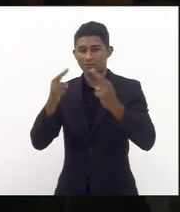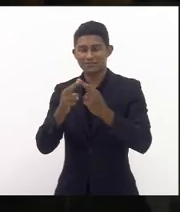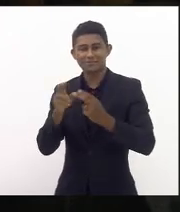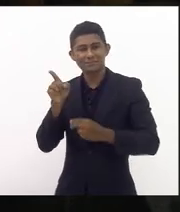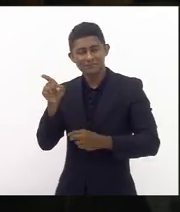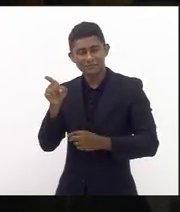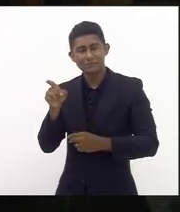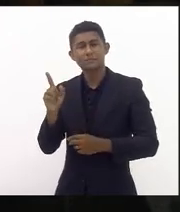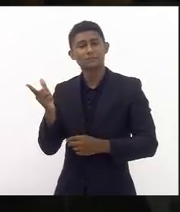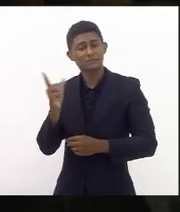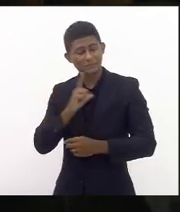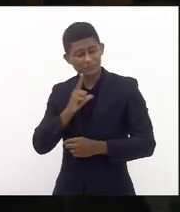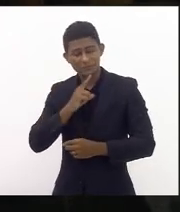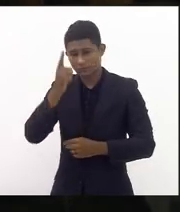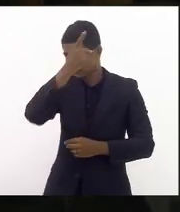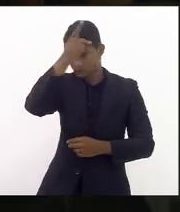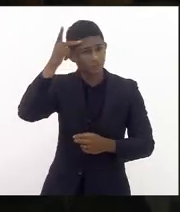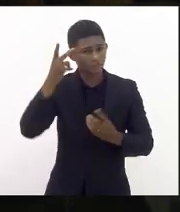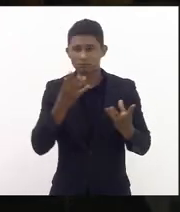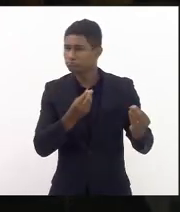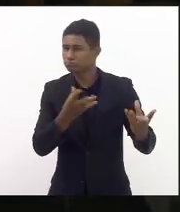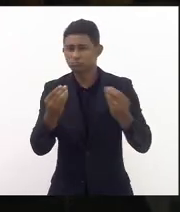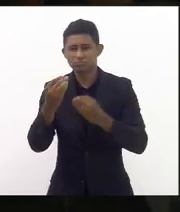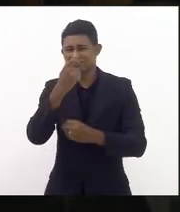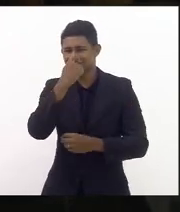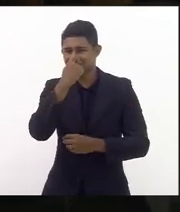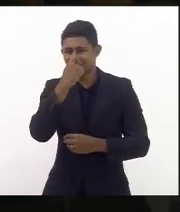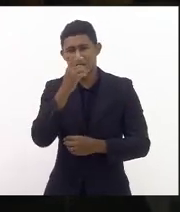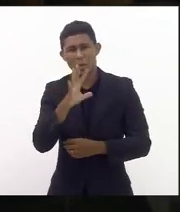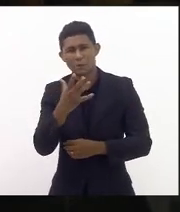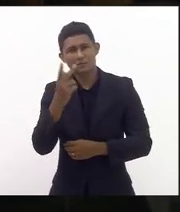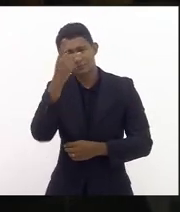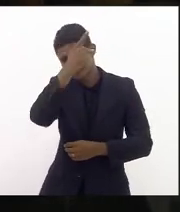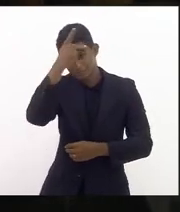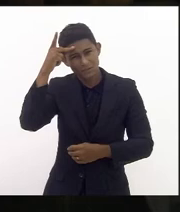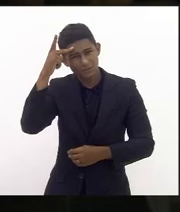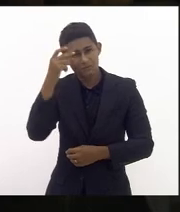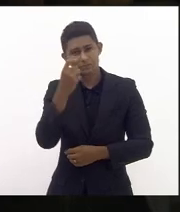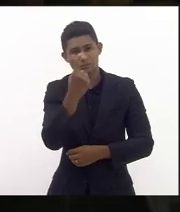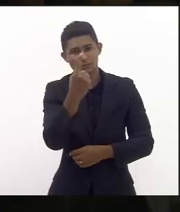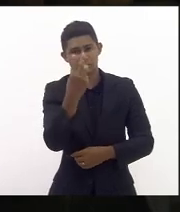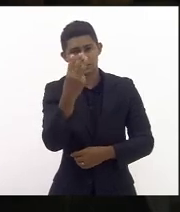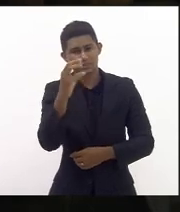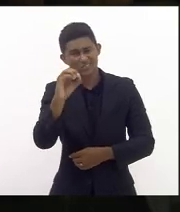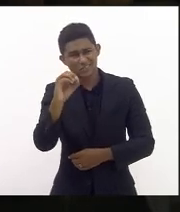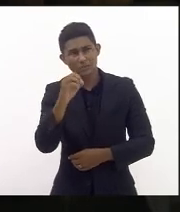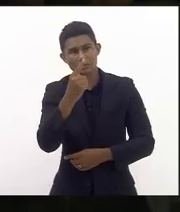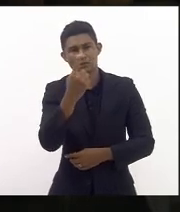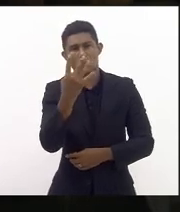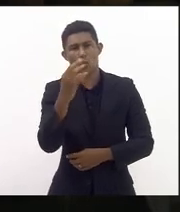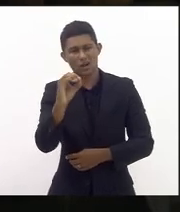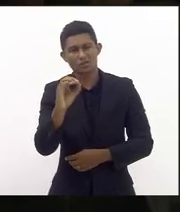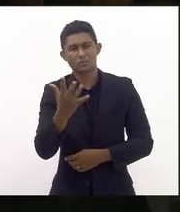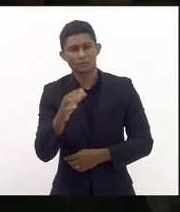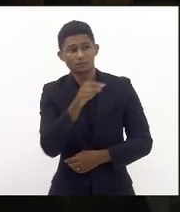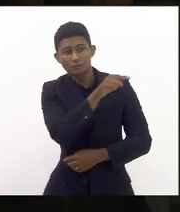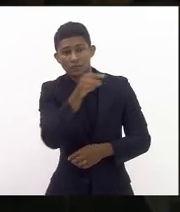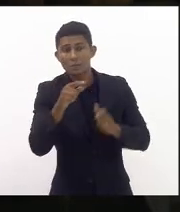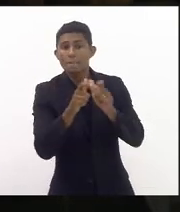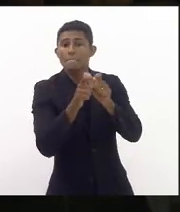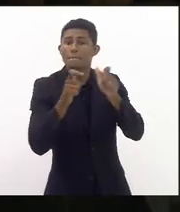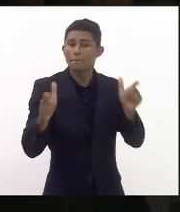estava muito cheia, já tem umas 130, 140 pessoas. E a grande maioria veio